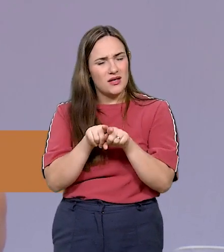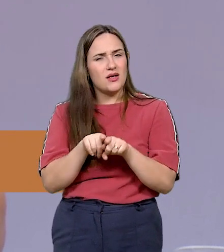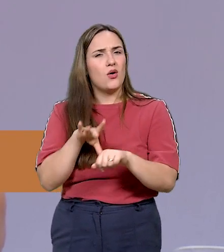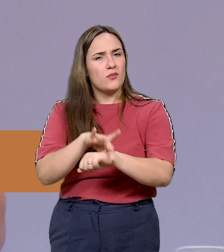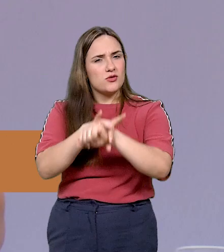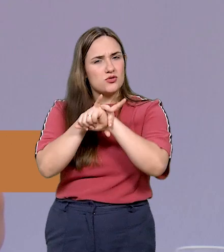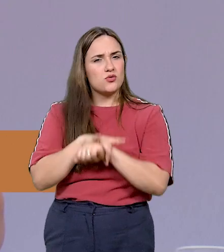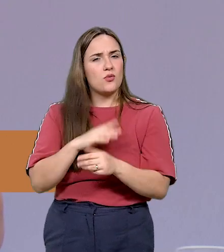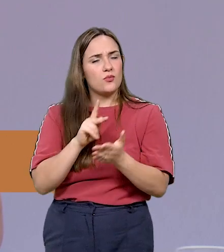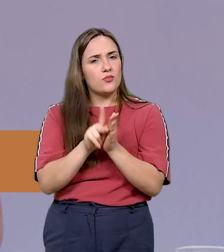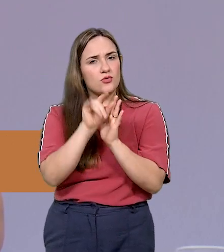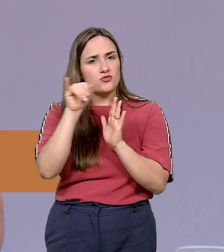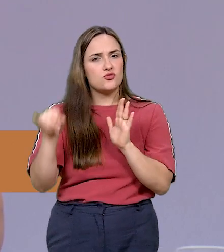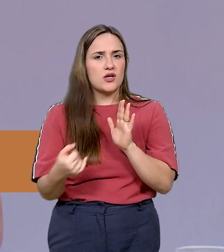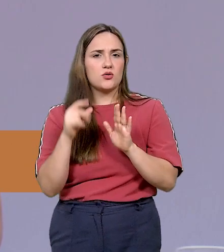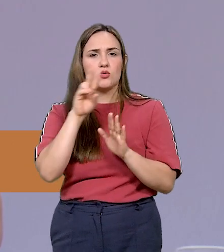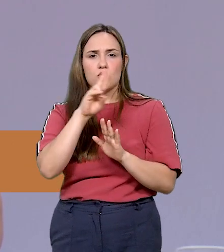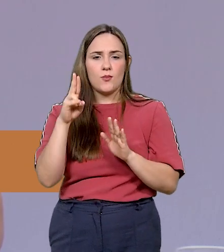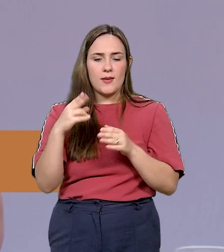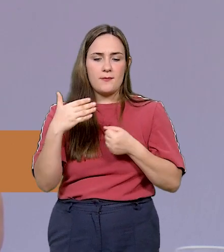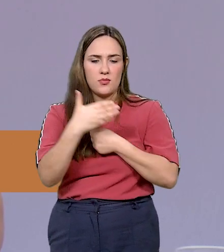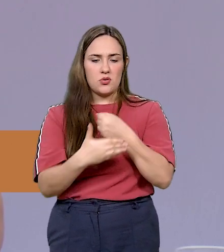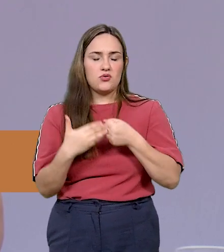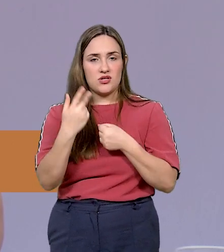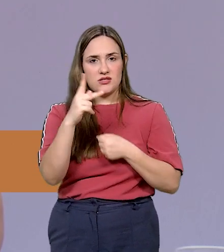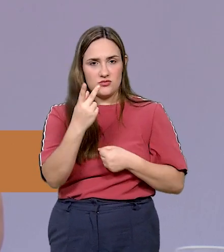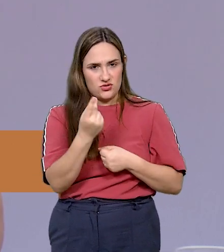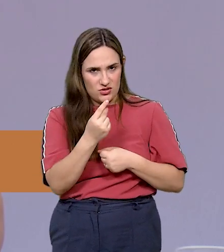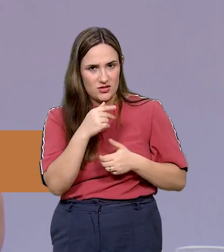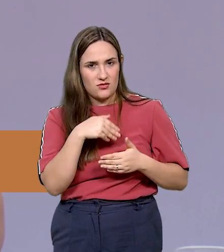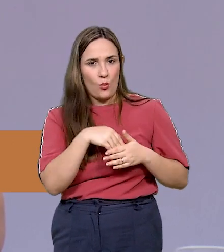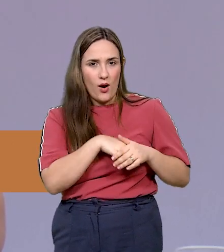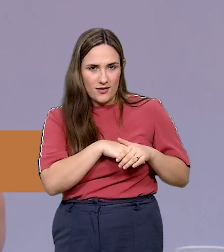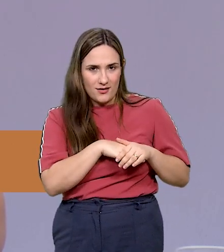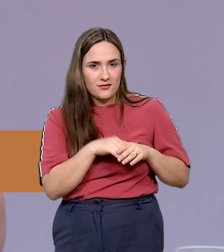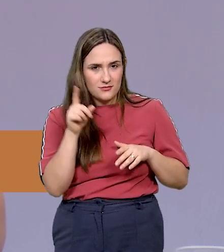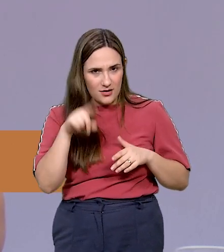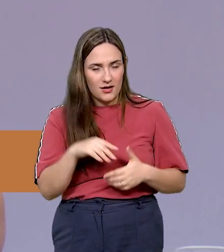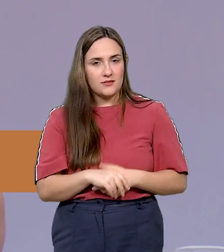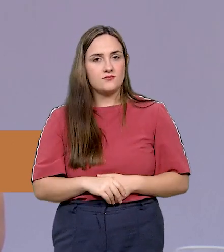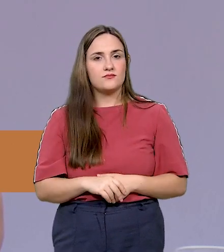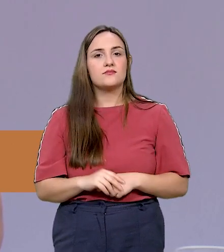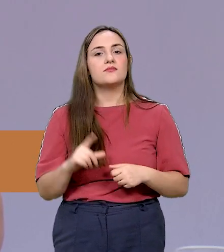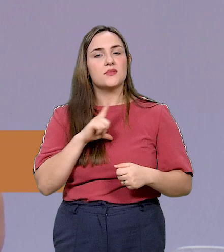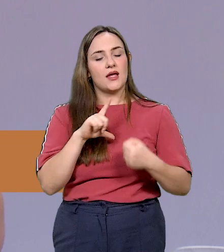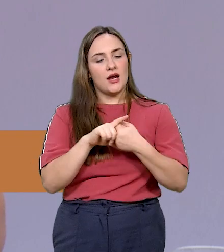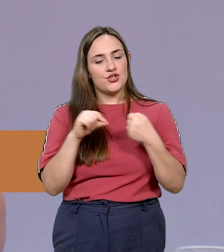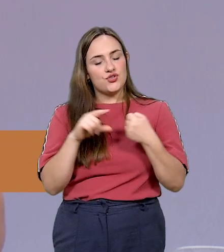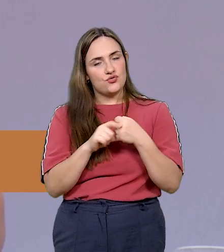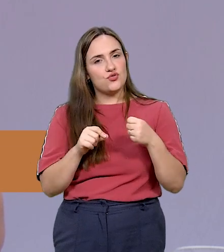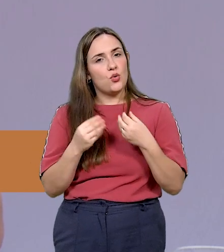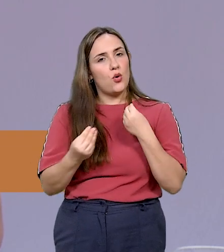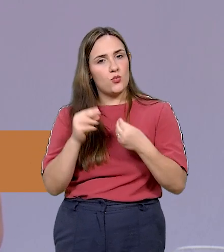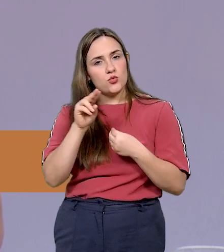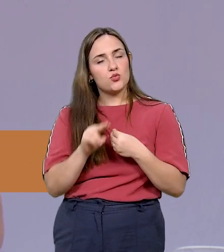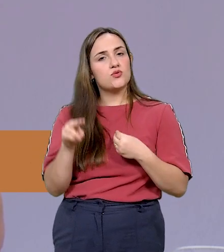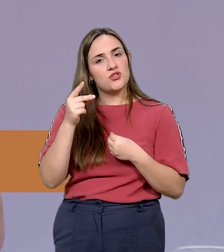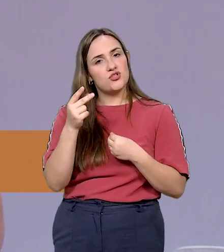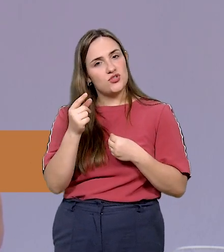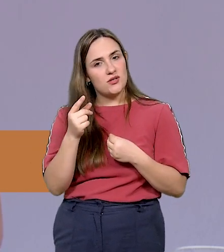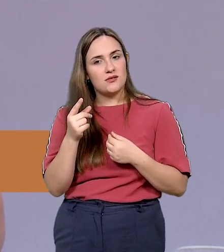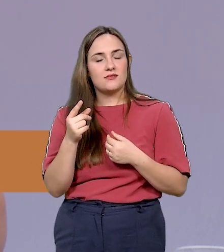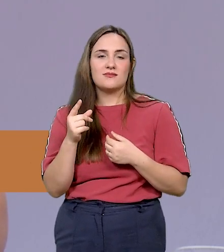um projeto que se chama Proteja Seu Bolso. Ele é baseado em artigos de educação